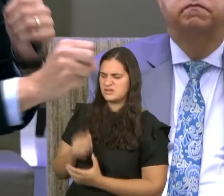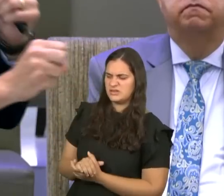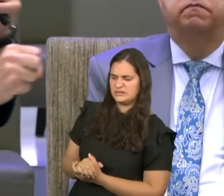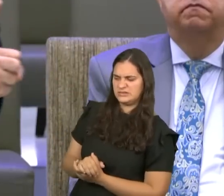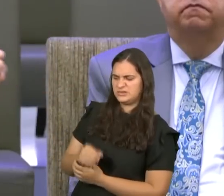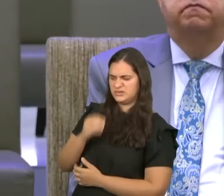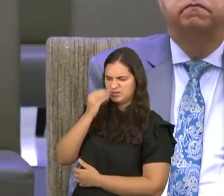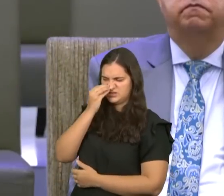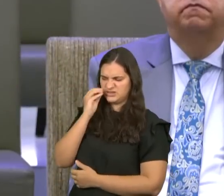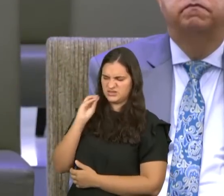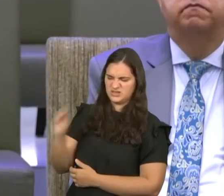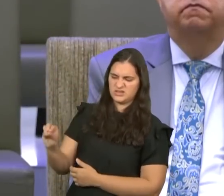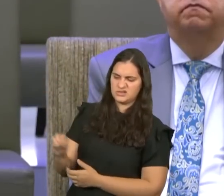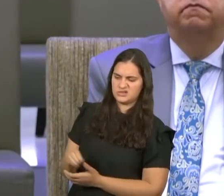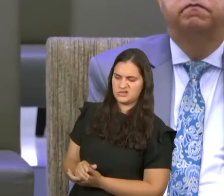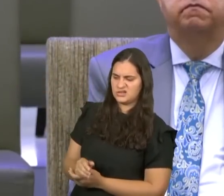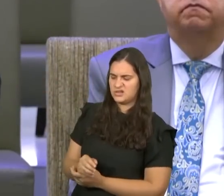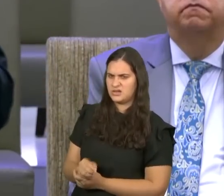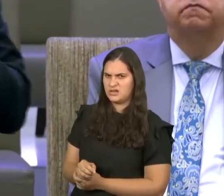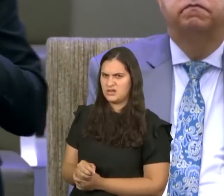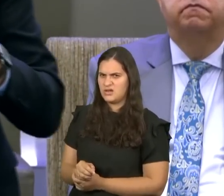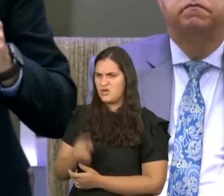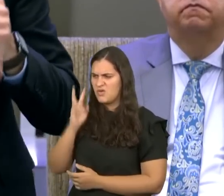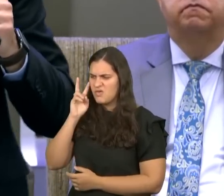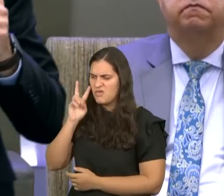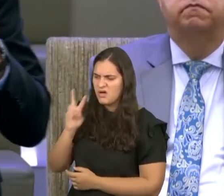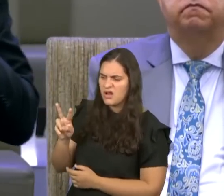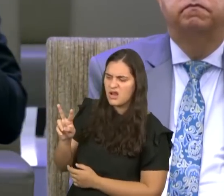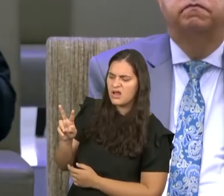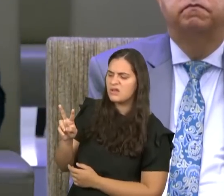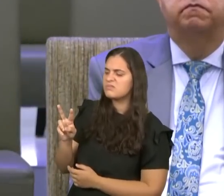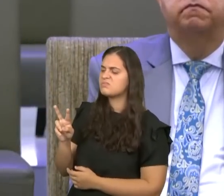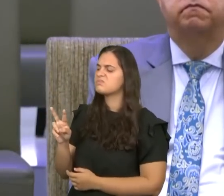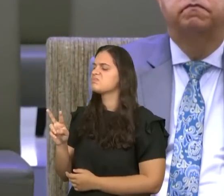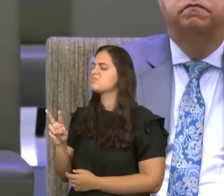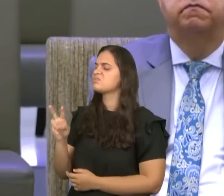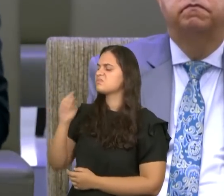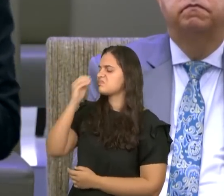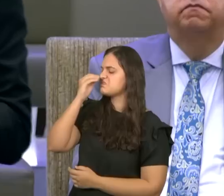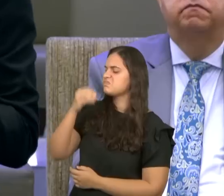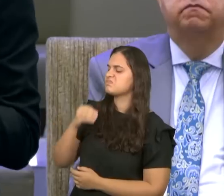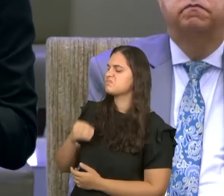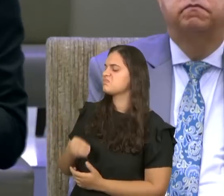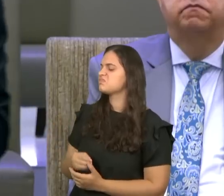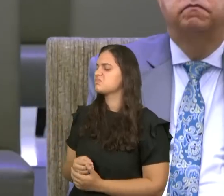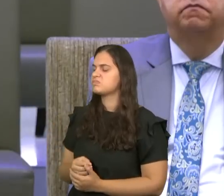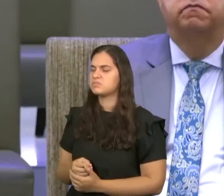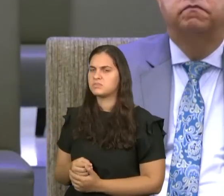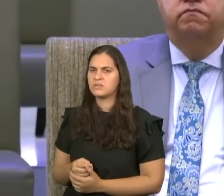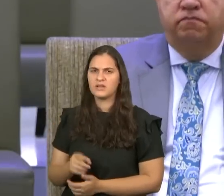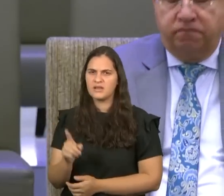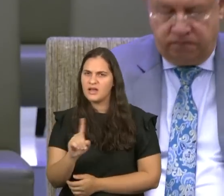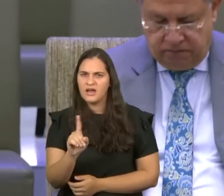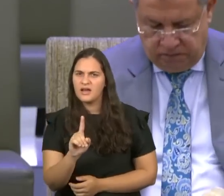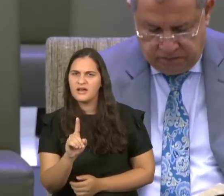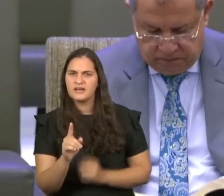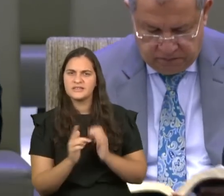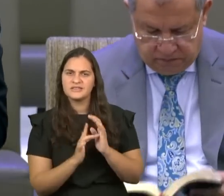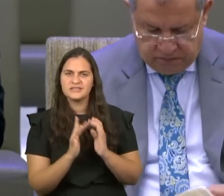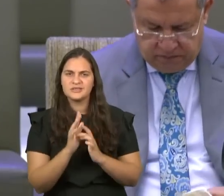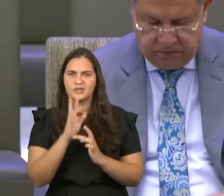preconceituoso com um olhar discriminador o olhar de Jesus para com aquela mulher